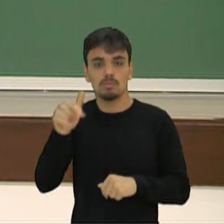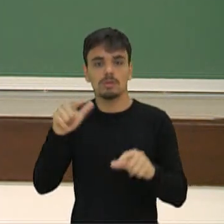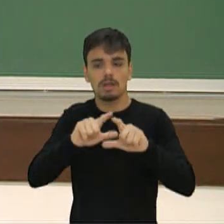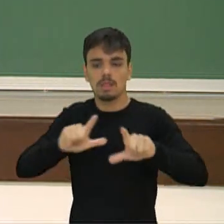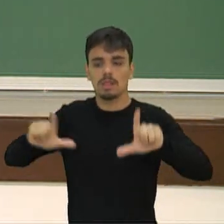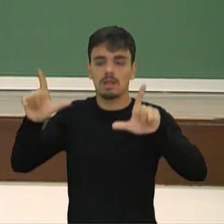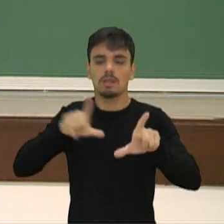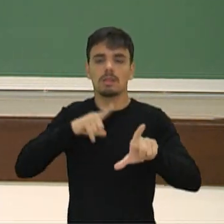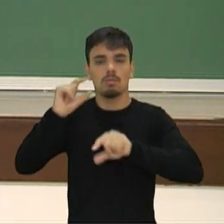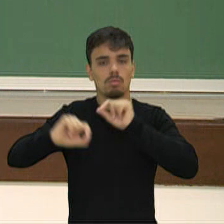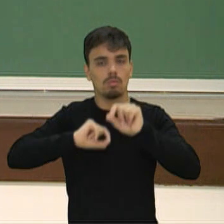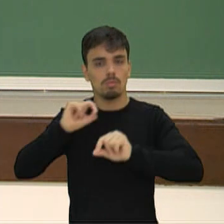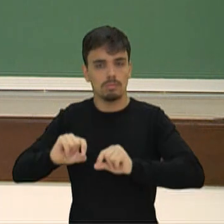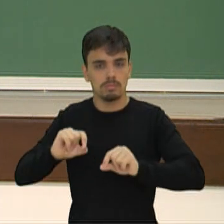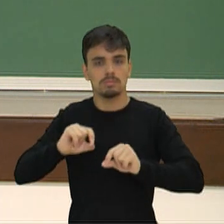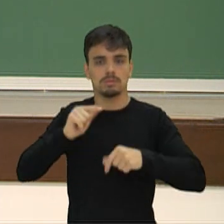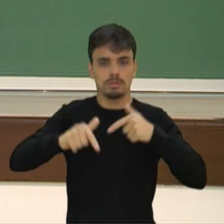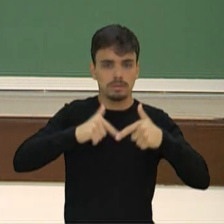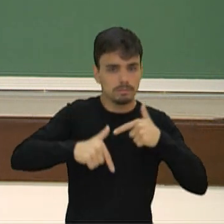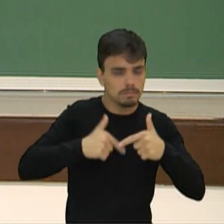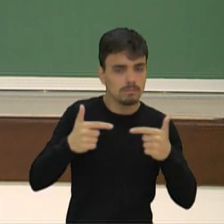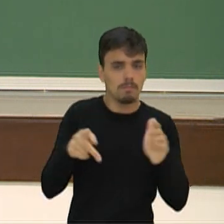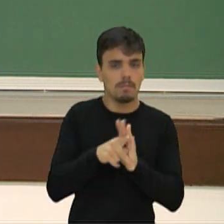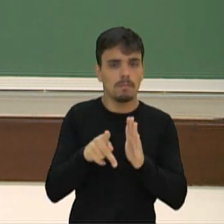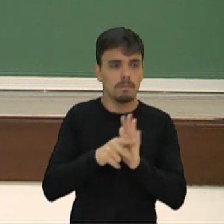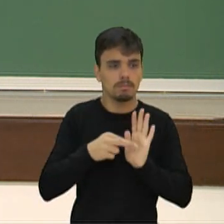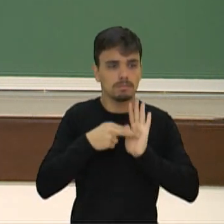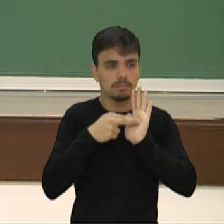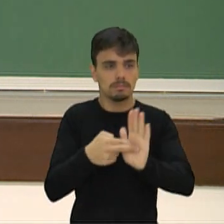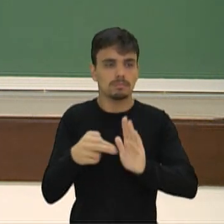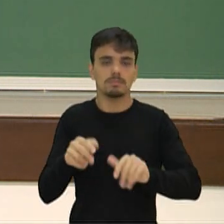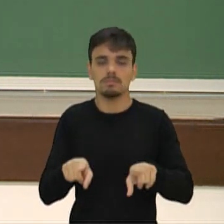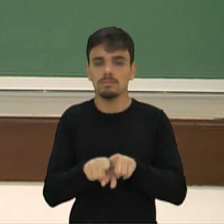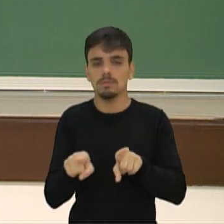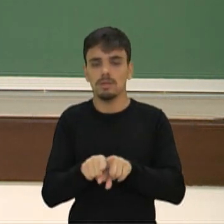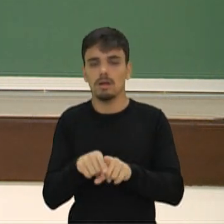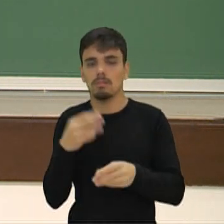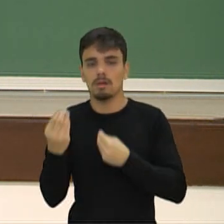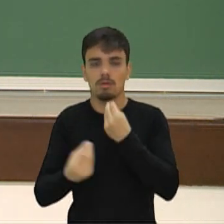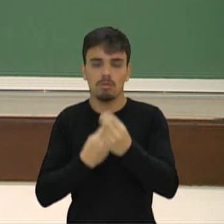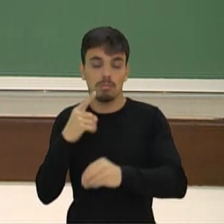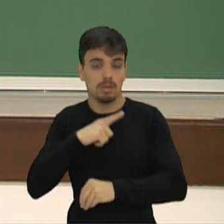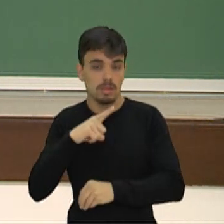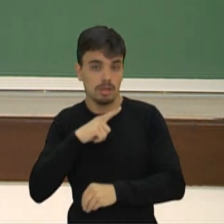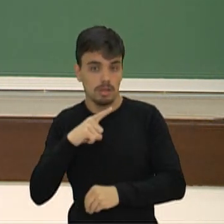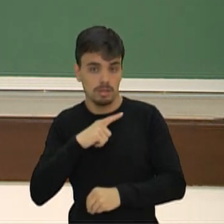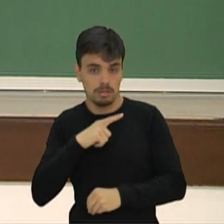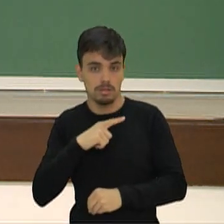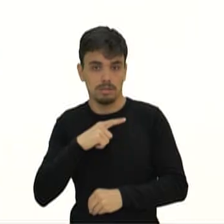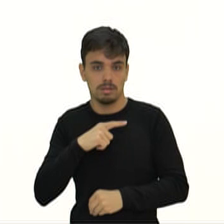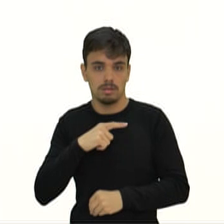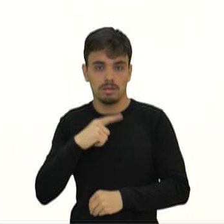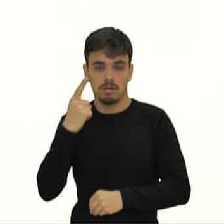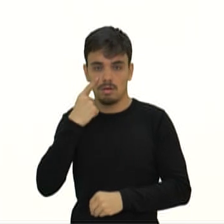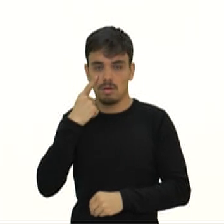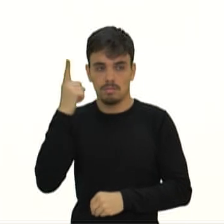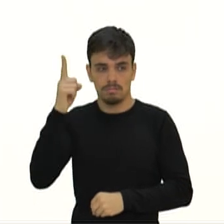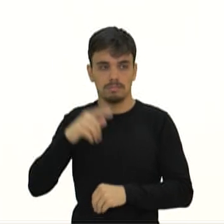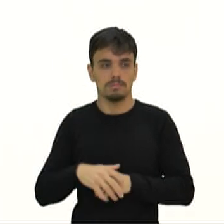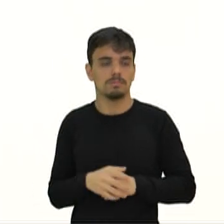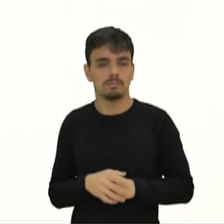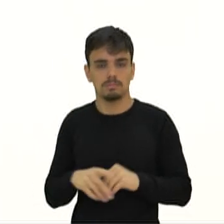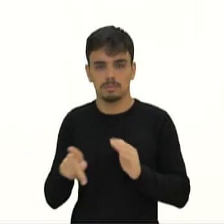que temos aqui, ó, para a gente estar trabalhando como referência? A forma que temos um semáforo ao qual é visto por